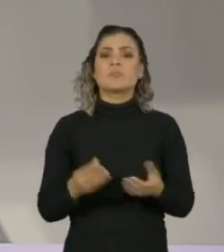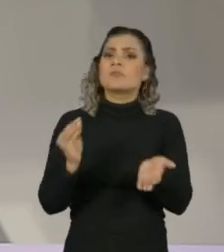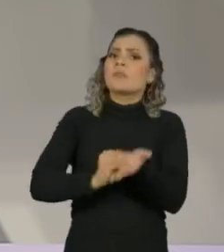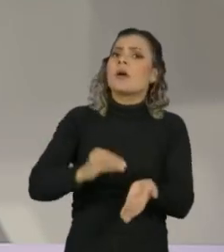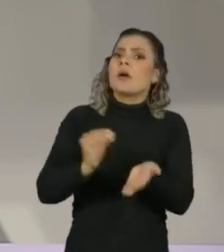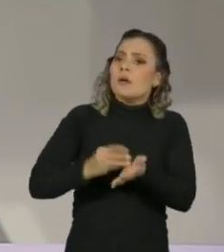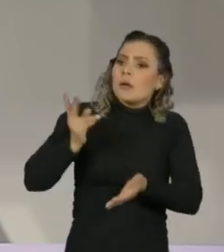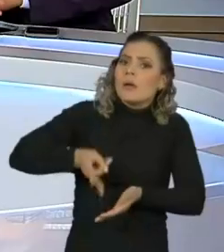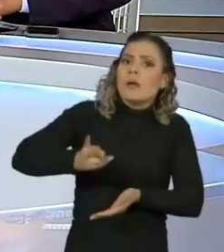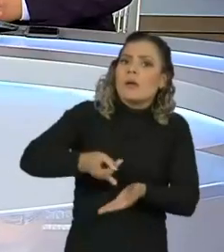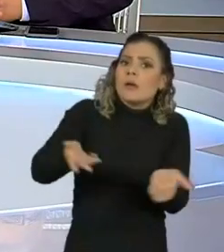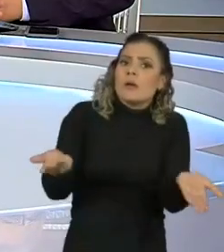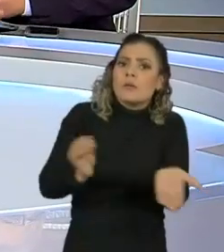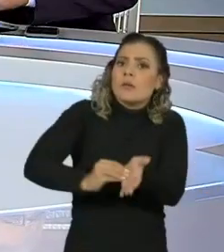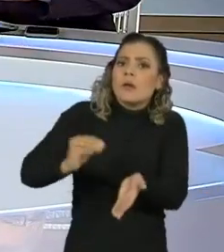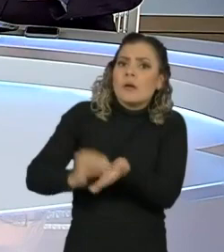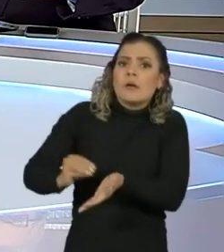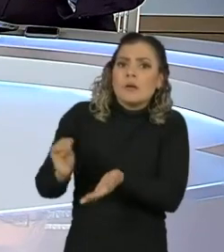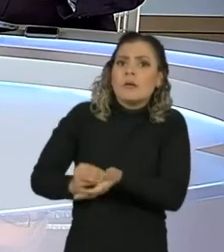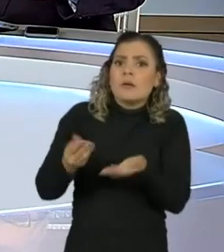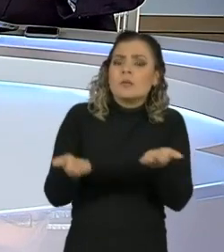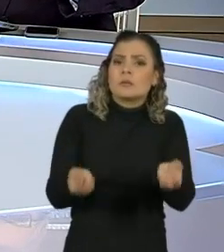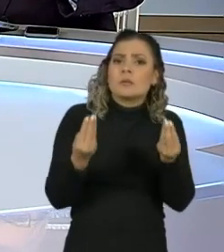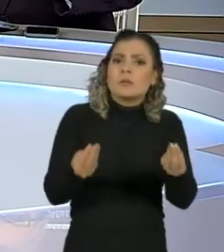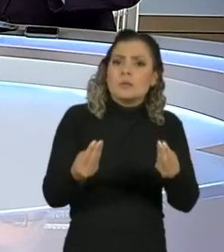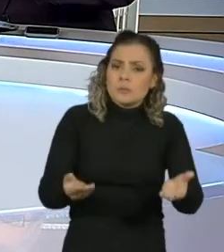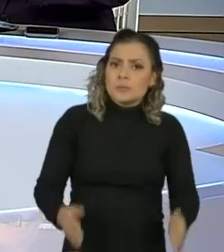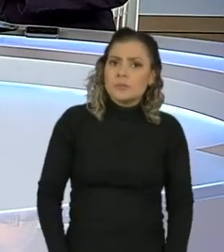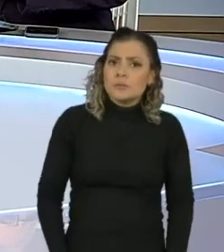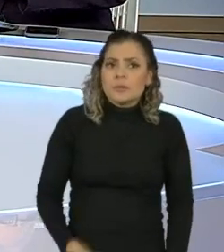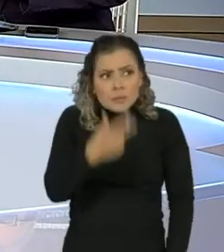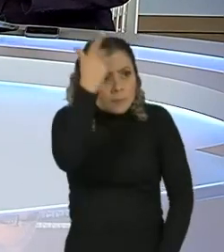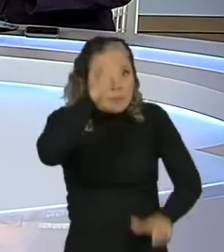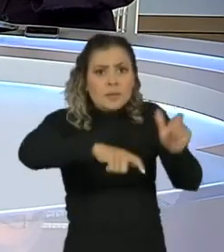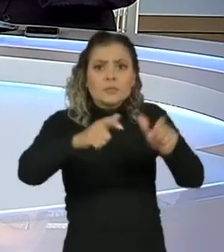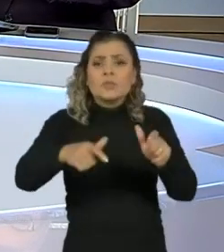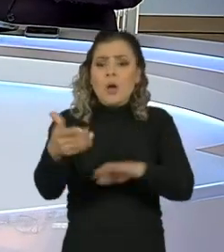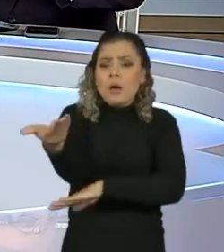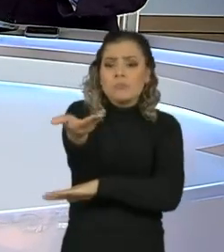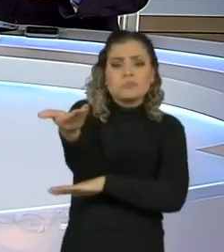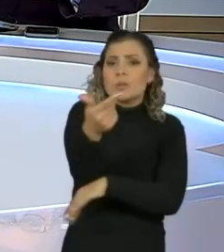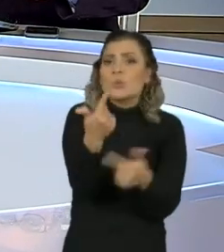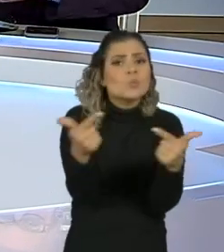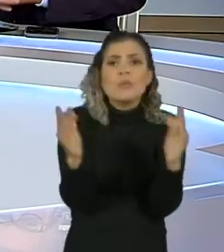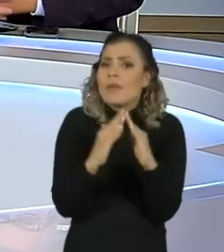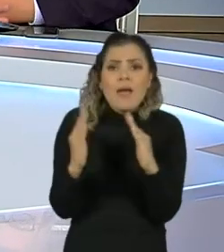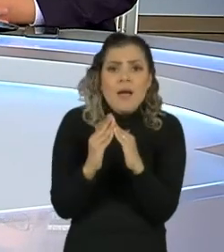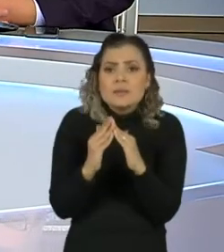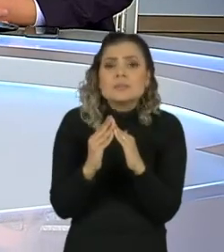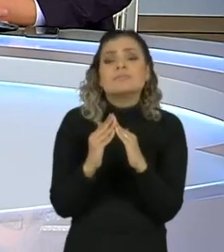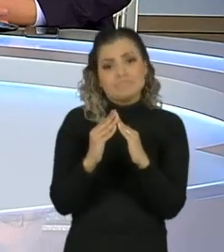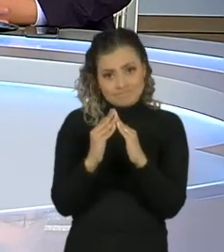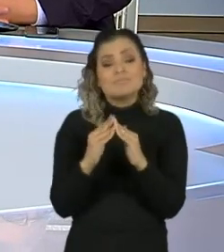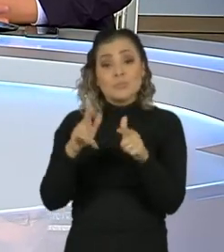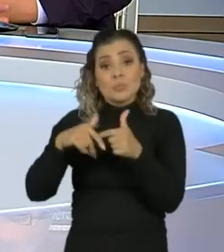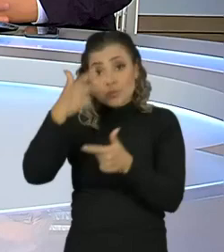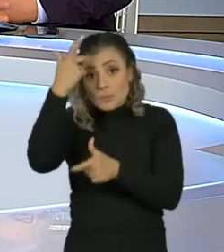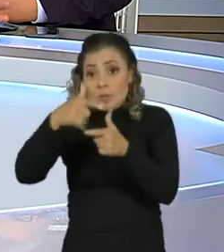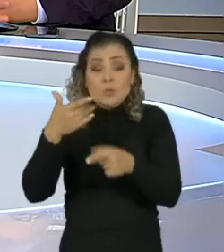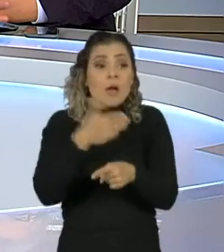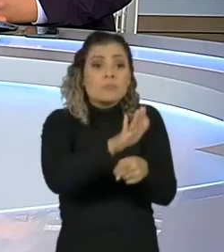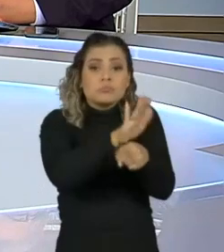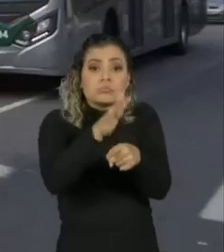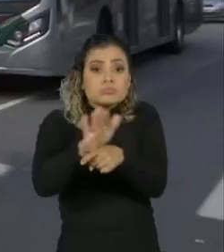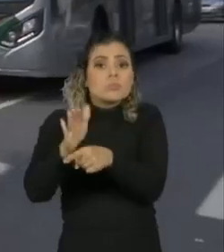Joyce? Ainda essa situação persiste. Em particular, as pessoas em situação de rua que estão sendo auxiliadas por voluntários numa paróquia em São